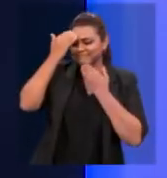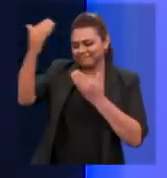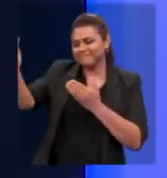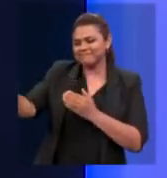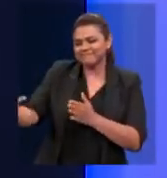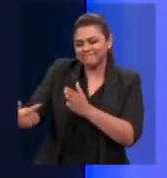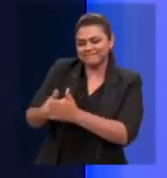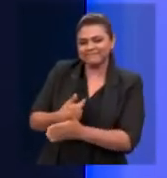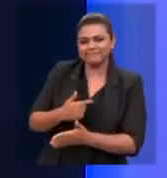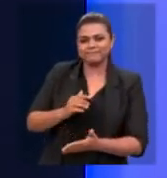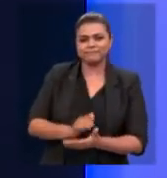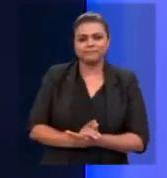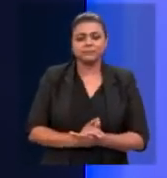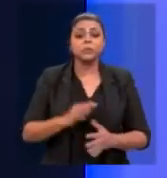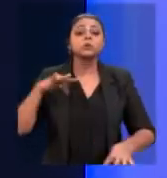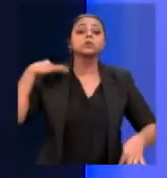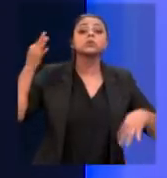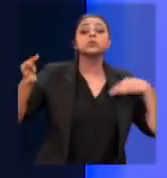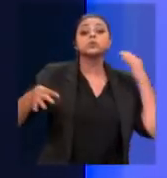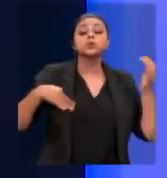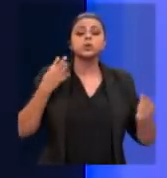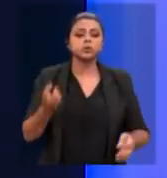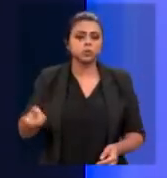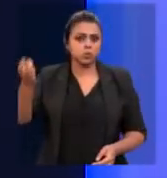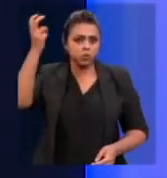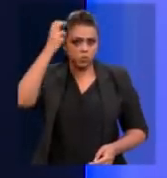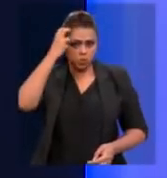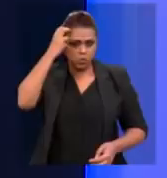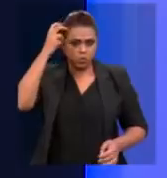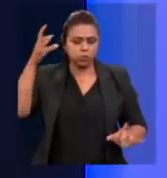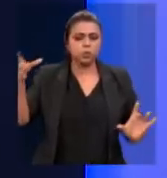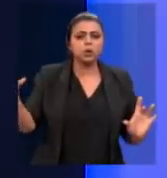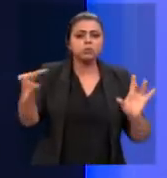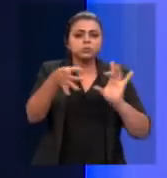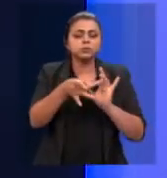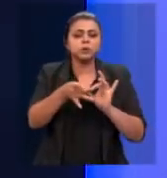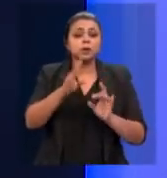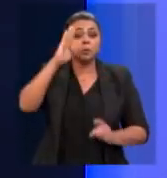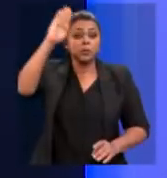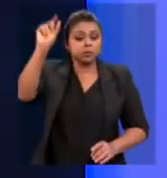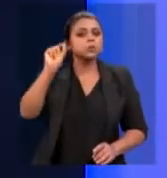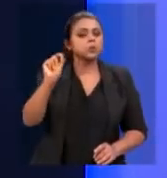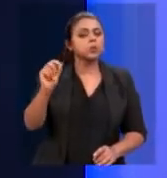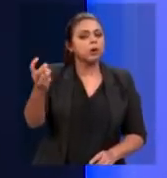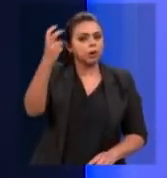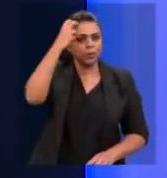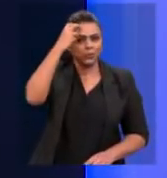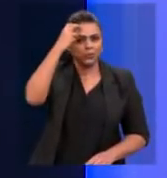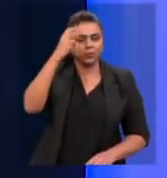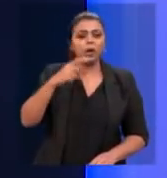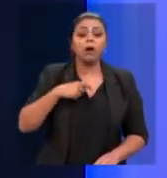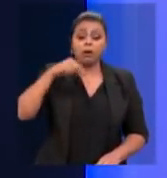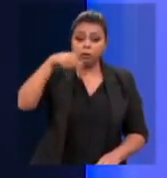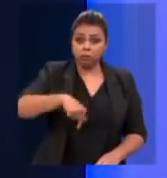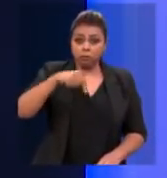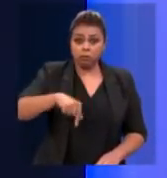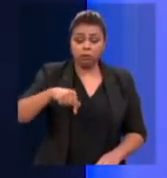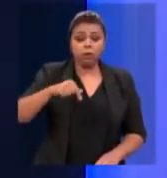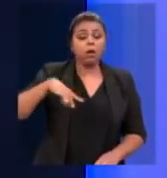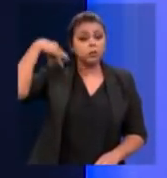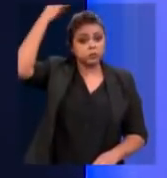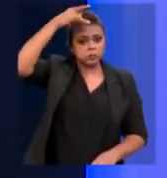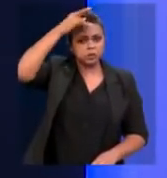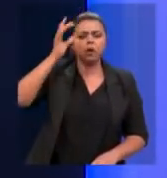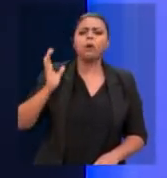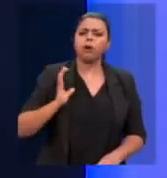pergunta turismo e cultura principalmente a cultura nós somos um estado muito rico